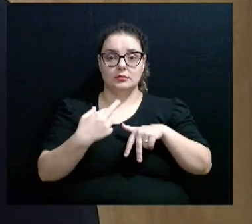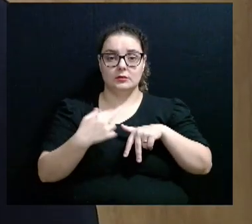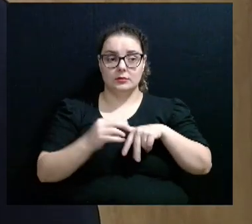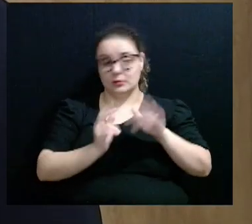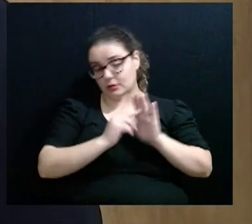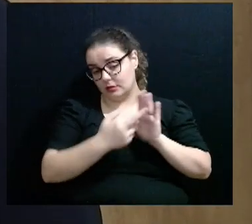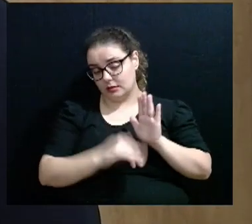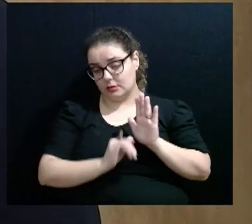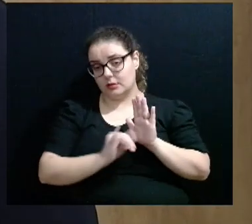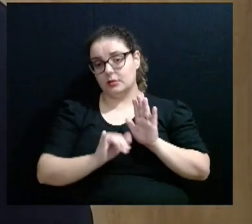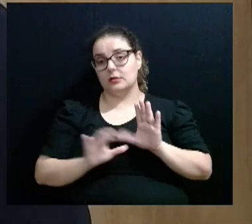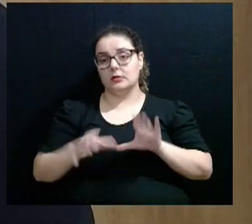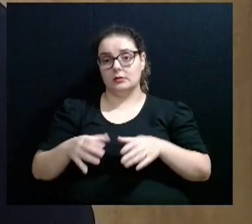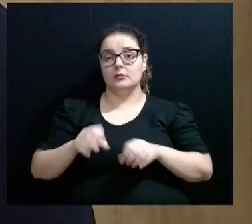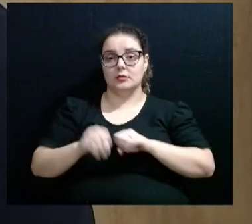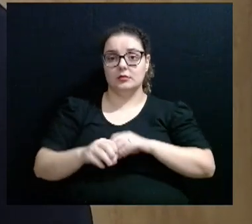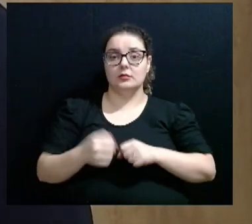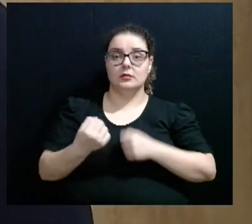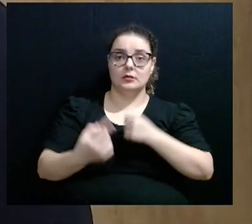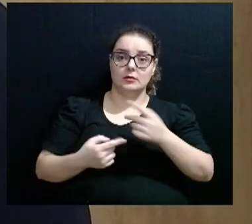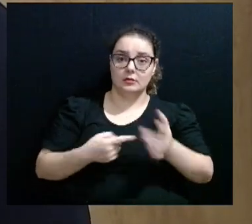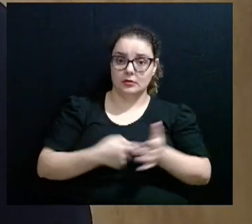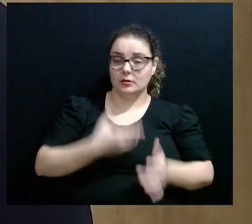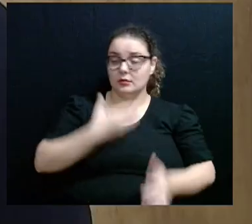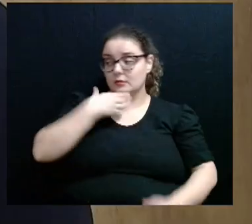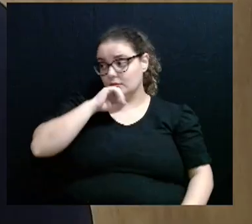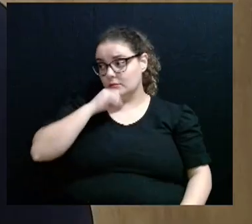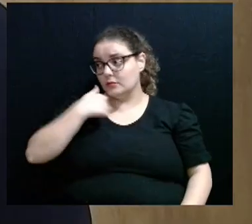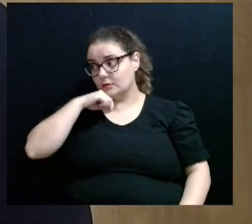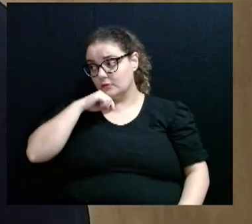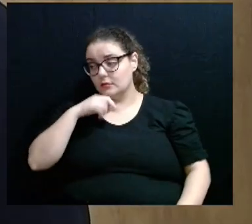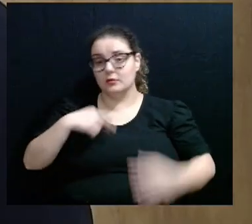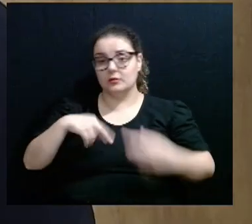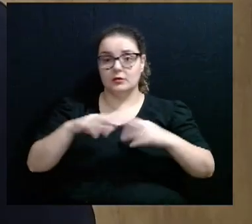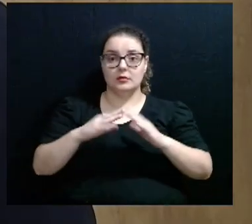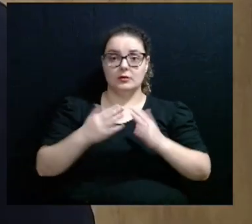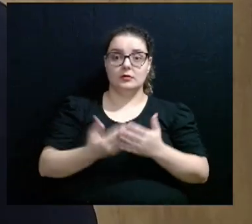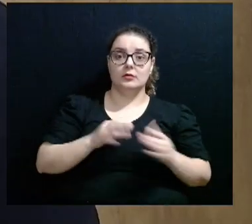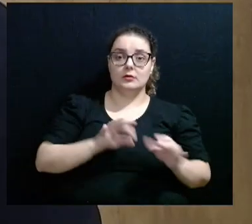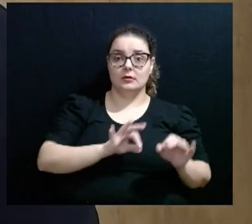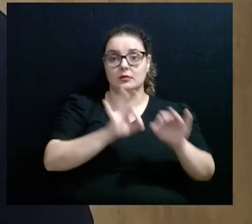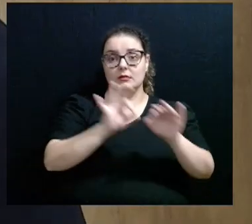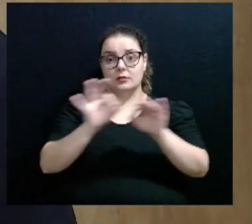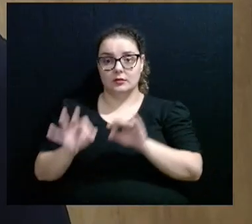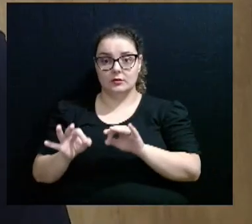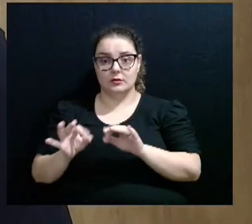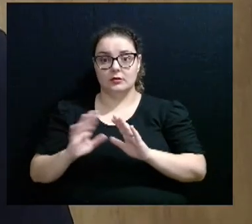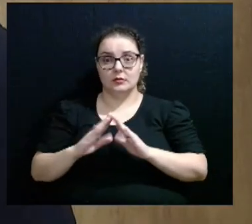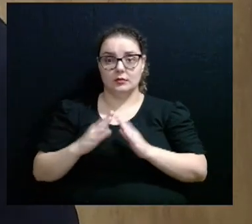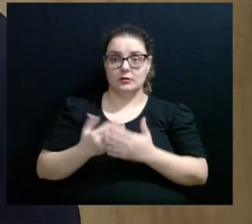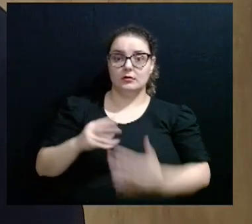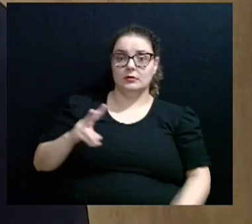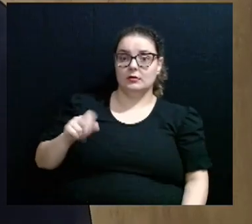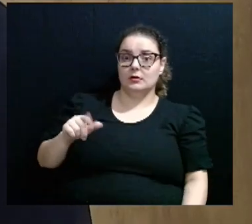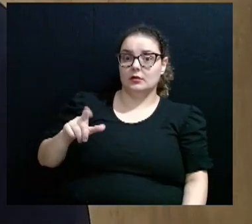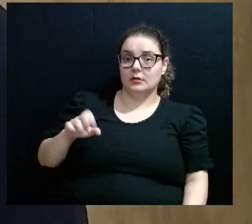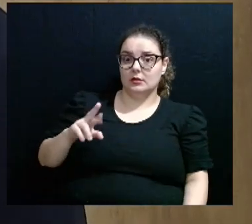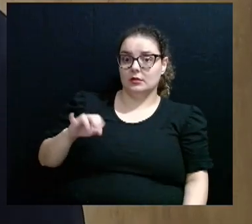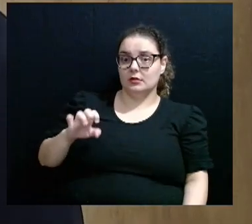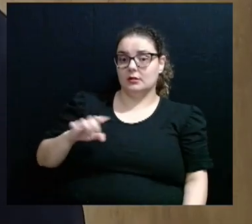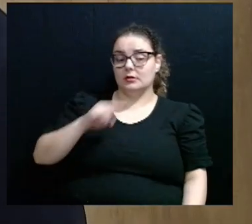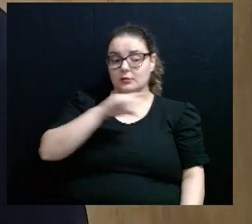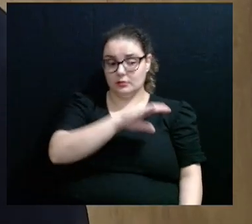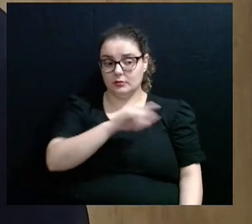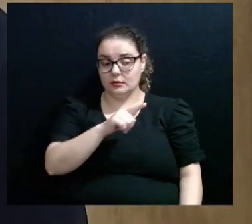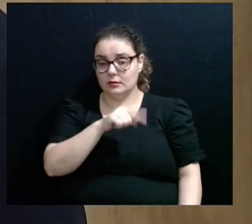gente acompanha alguma denúncia de pais e alunos também de escolas. Acompanhamos o caso da escola Valerier, lá do Campo Grande também, que foi a